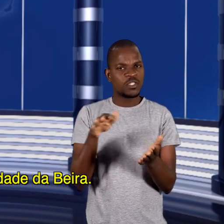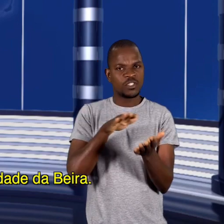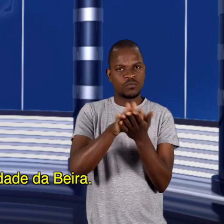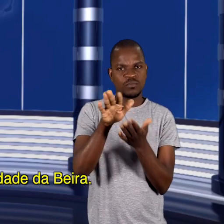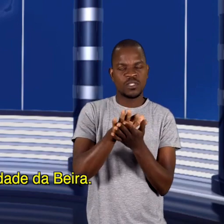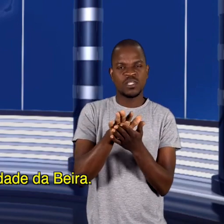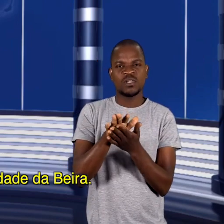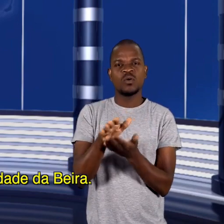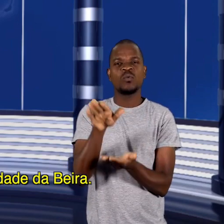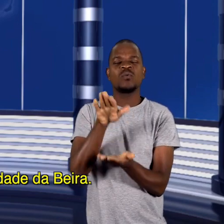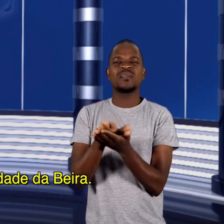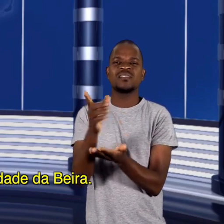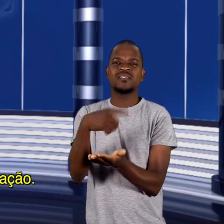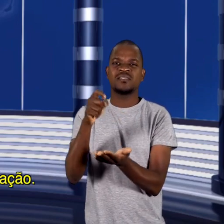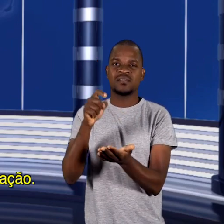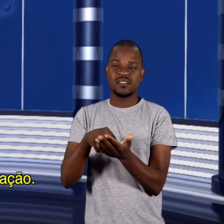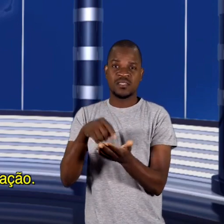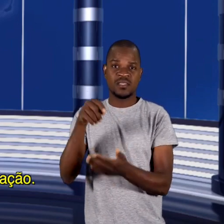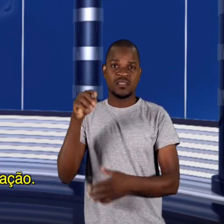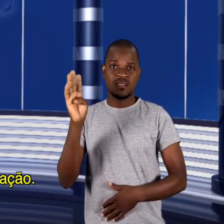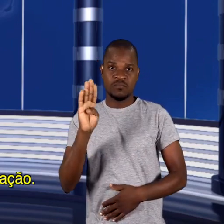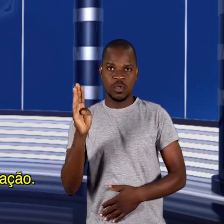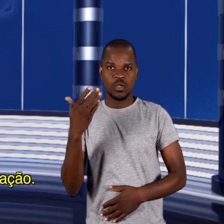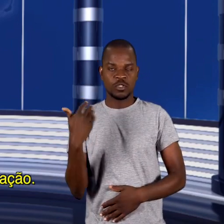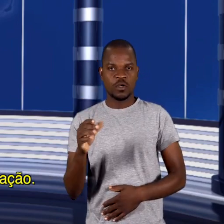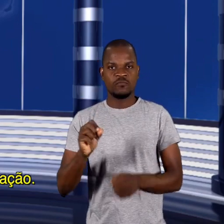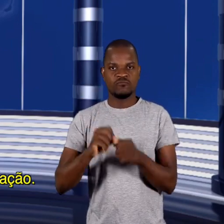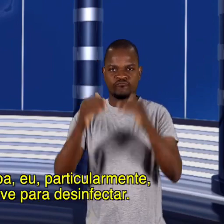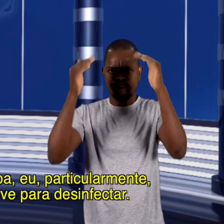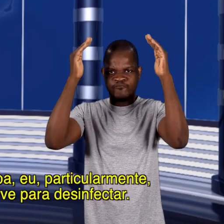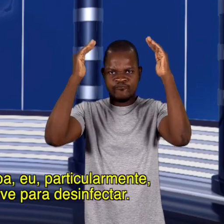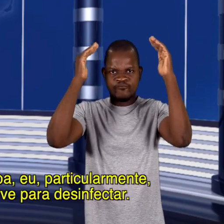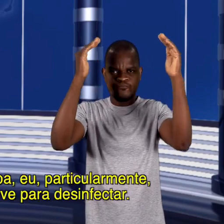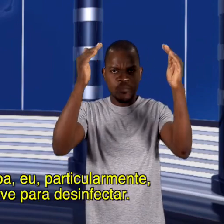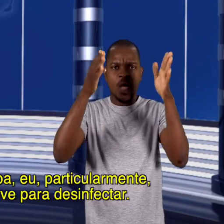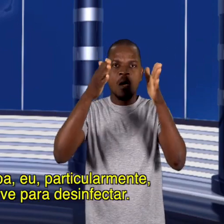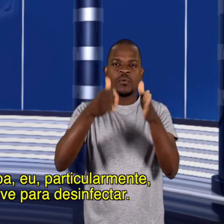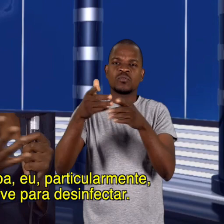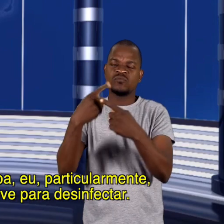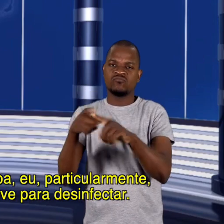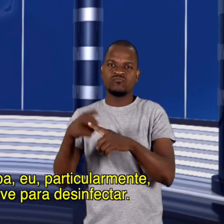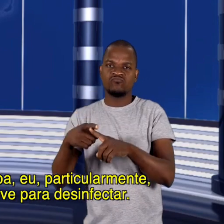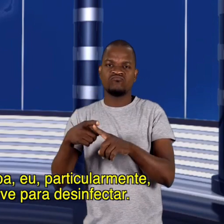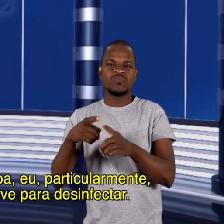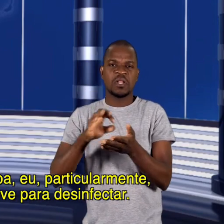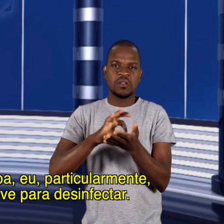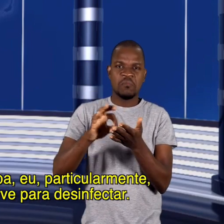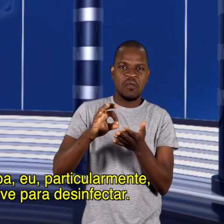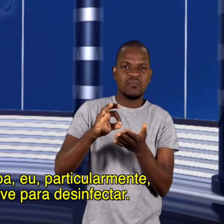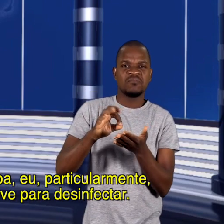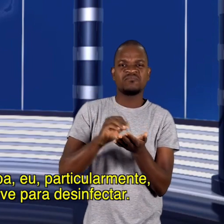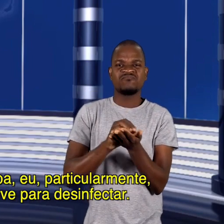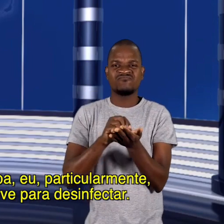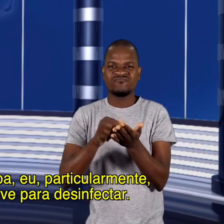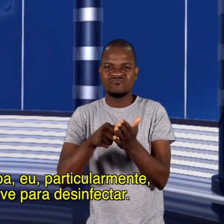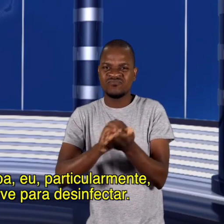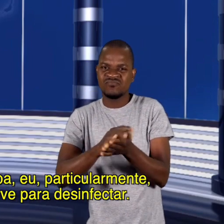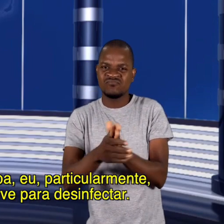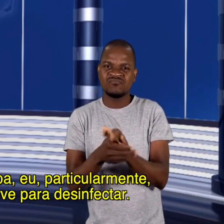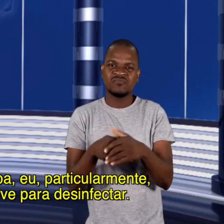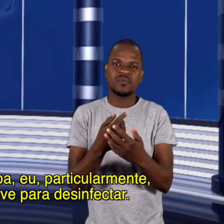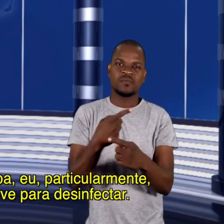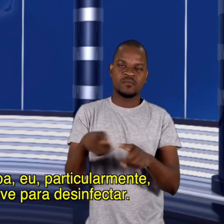município da Beira que era um túnel com elevação aquele túnel a princípio nós olhamos e dissemos ok é uma